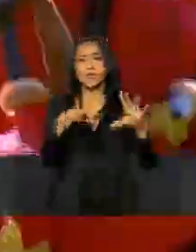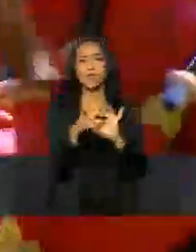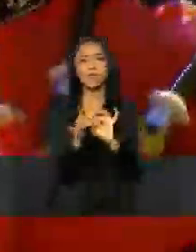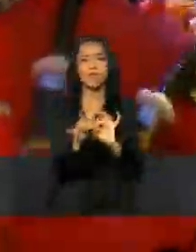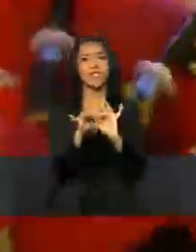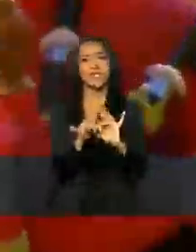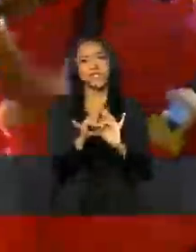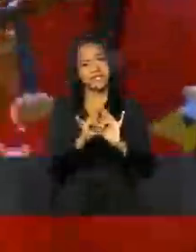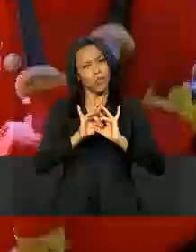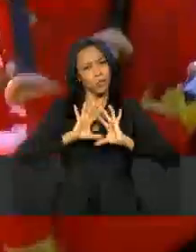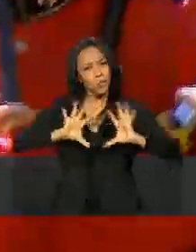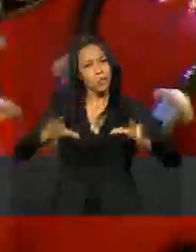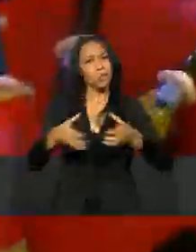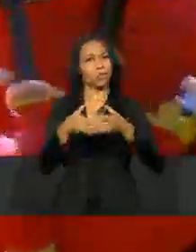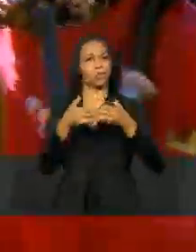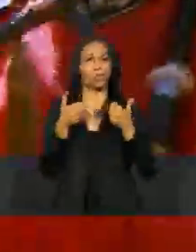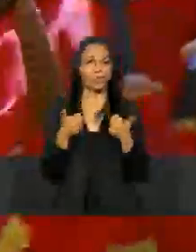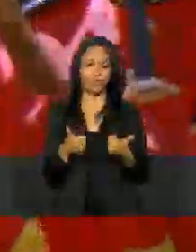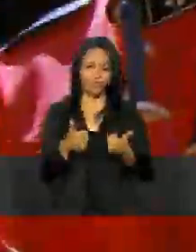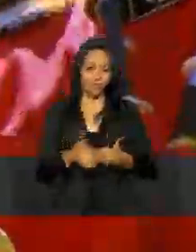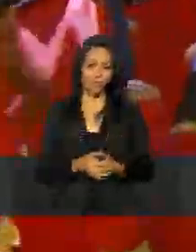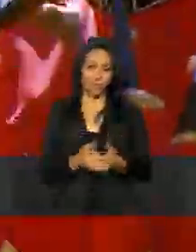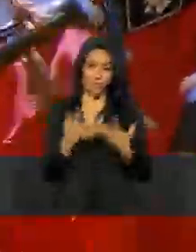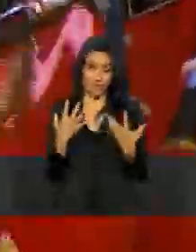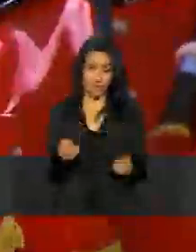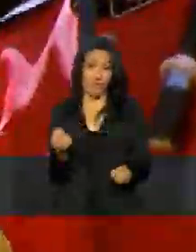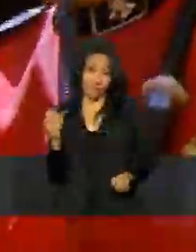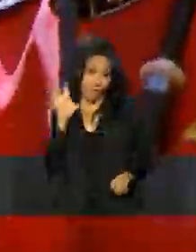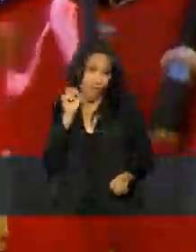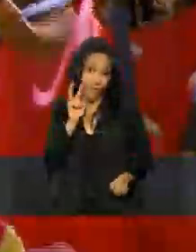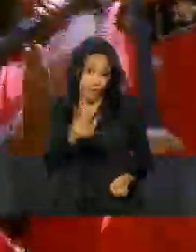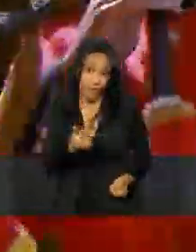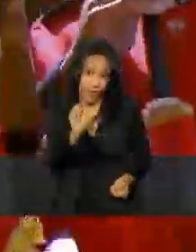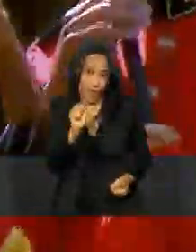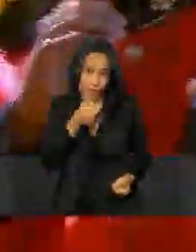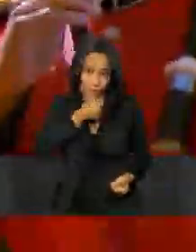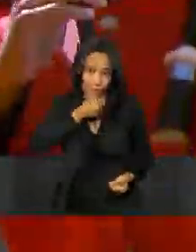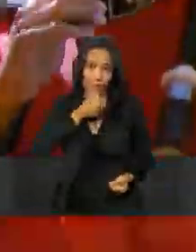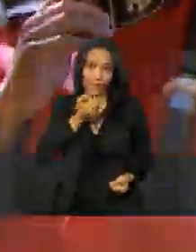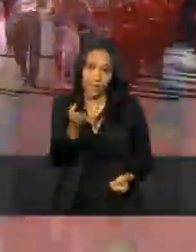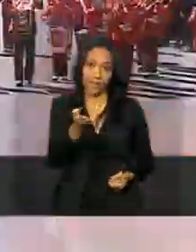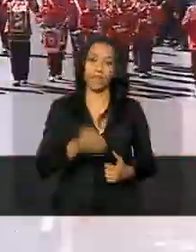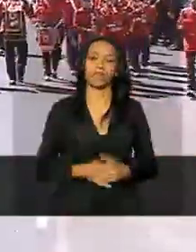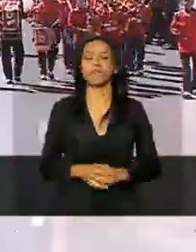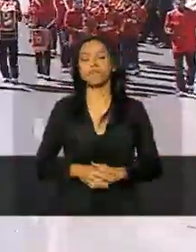um companheirismo. Vamos ouvir essas um pouquinho, são as gaitas, né? De fole. Vamos ouvir um pouquinho.